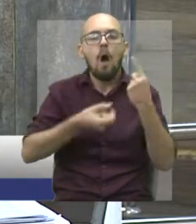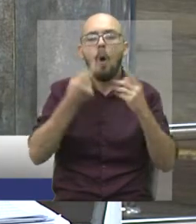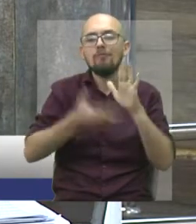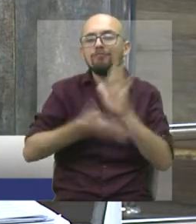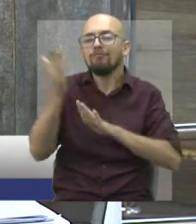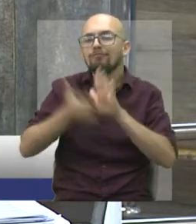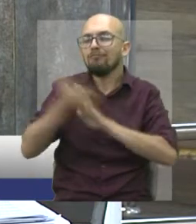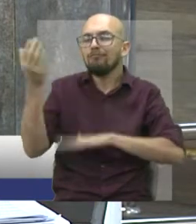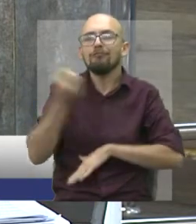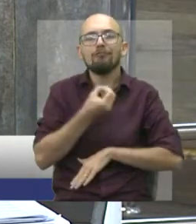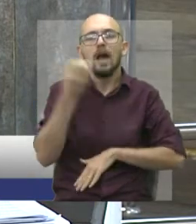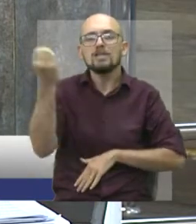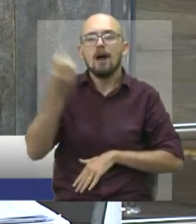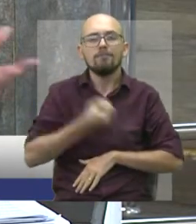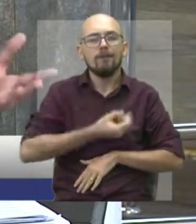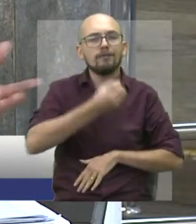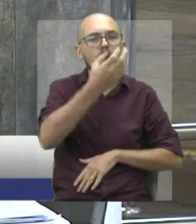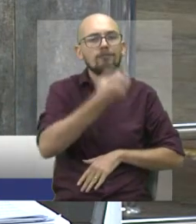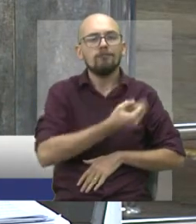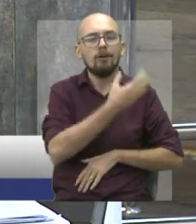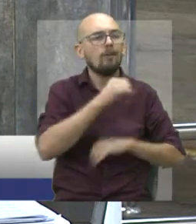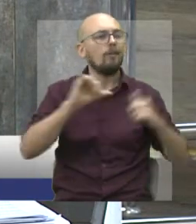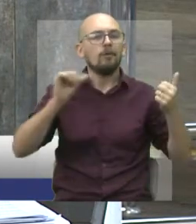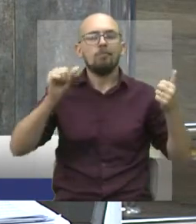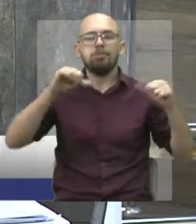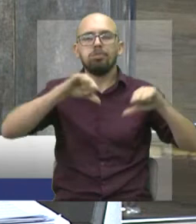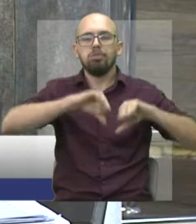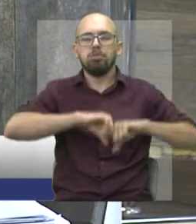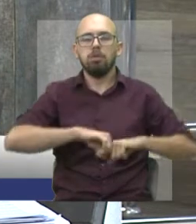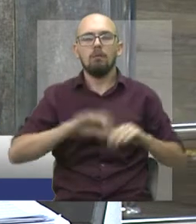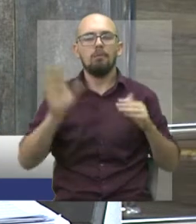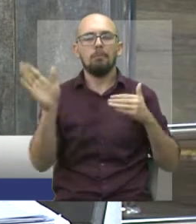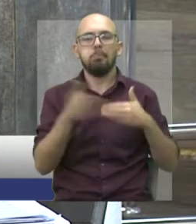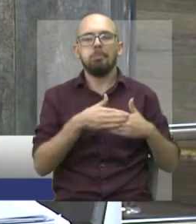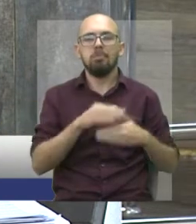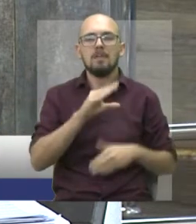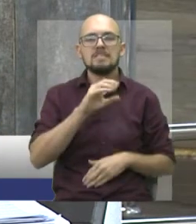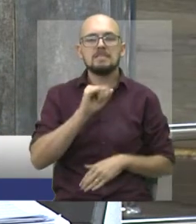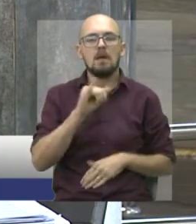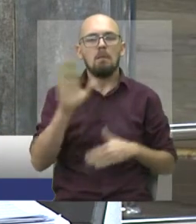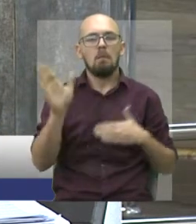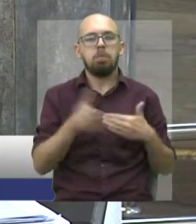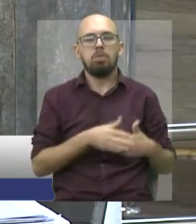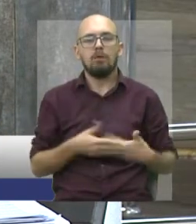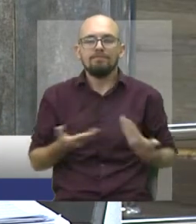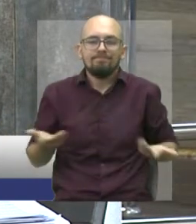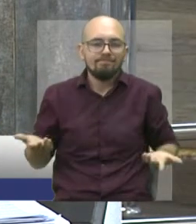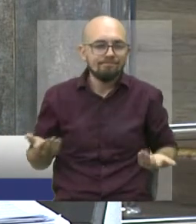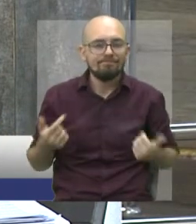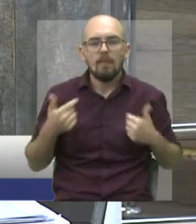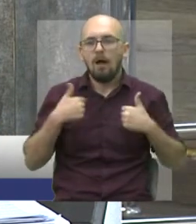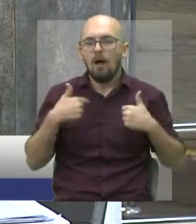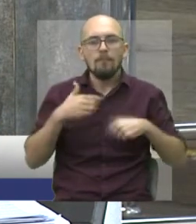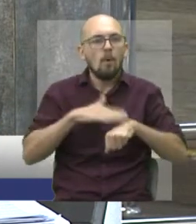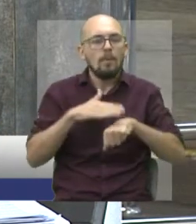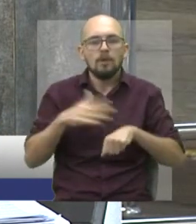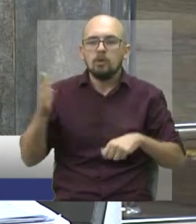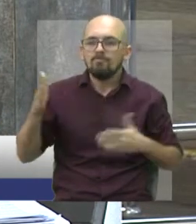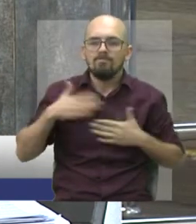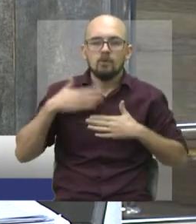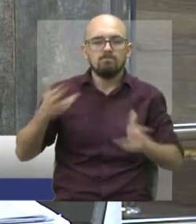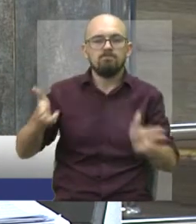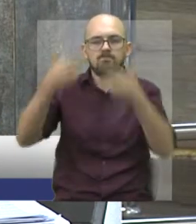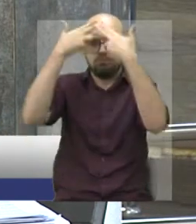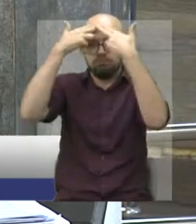e ela deu por água abaixo. A partir desse momento, eu subi nessa tribuna e